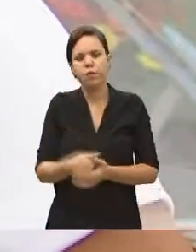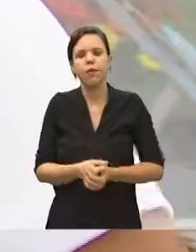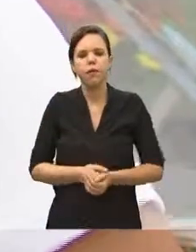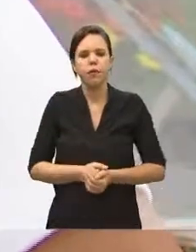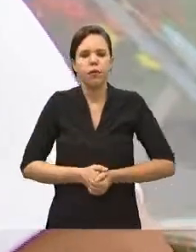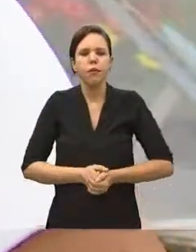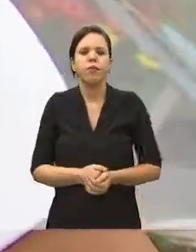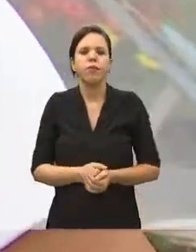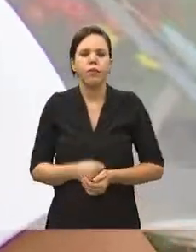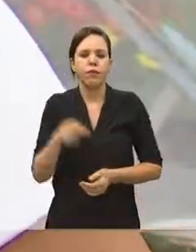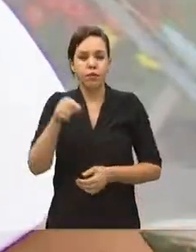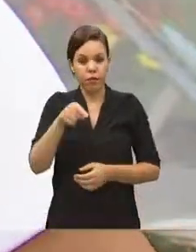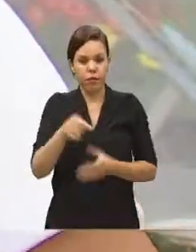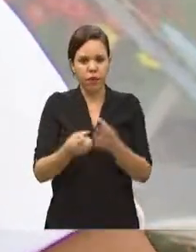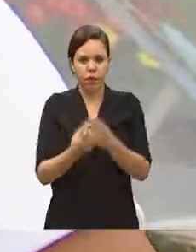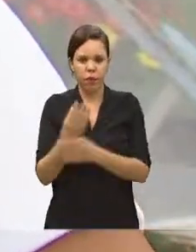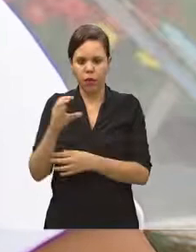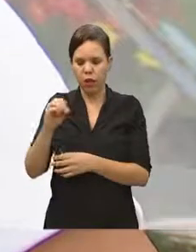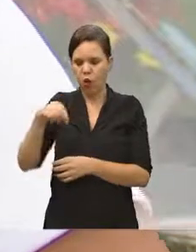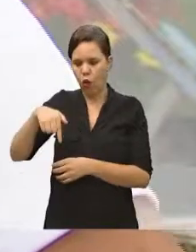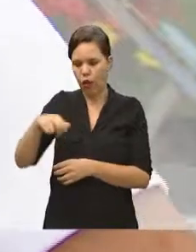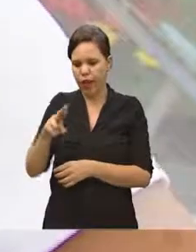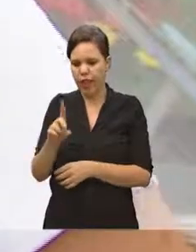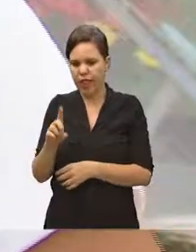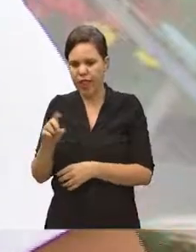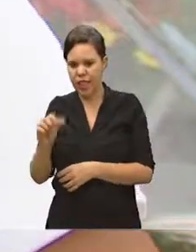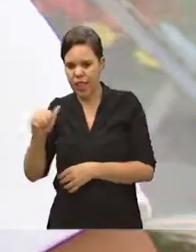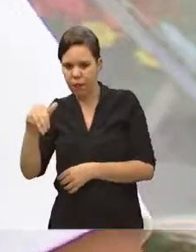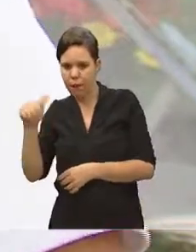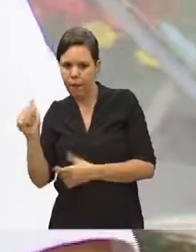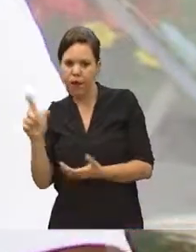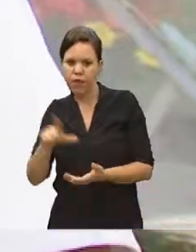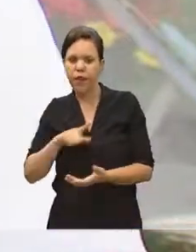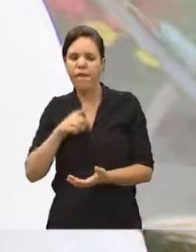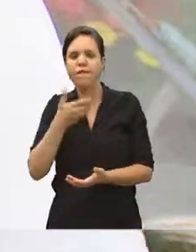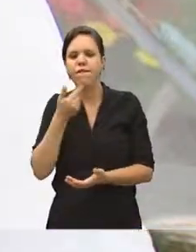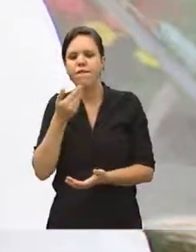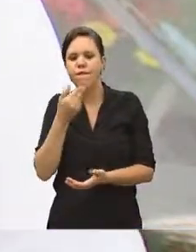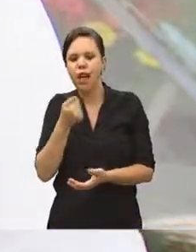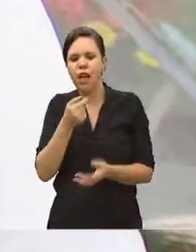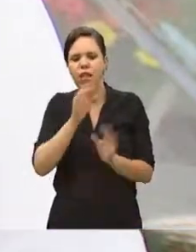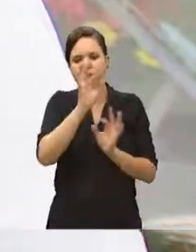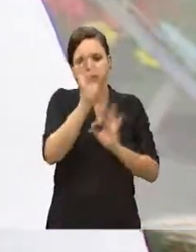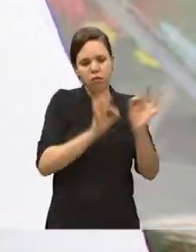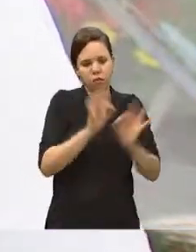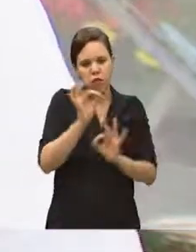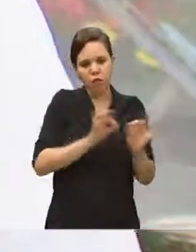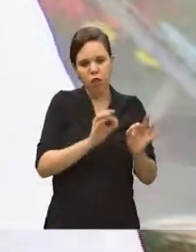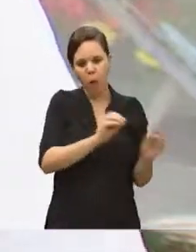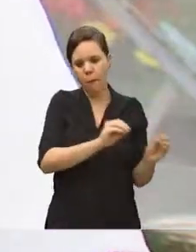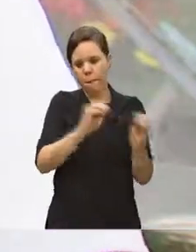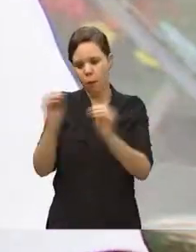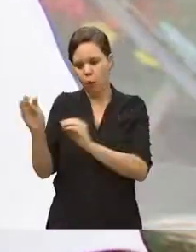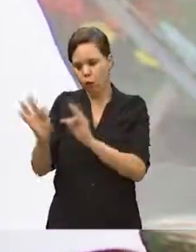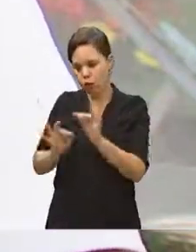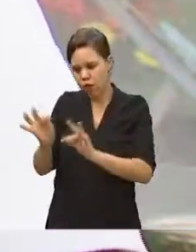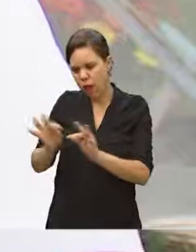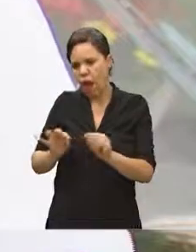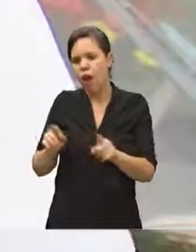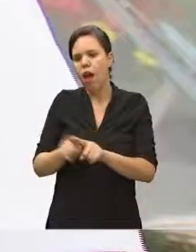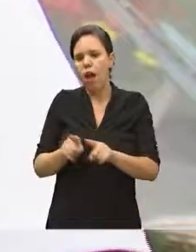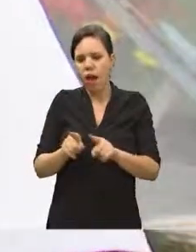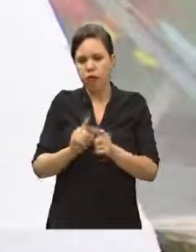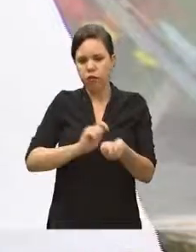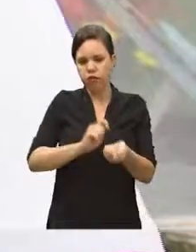Bom, a coquedama, ela tem uma facilidade de manejo e de trato,